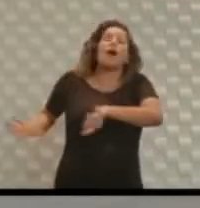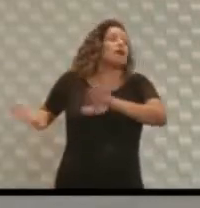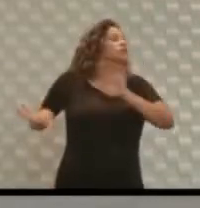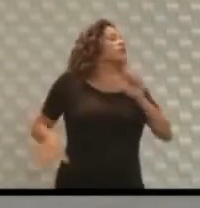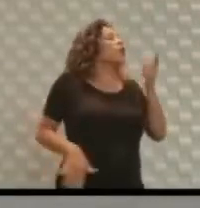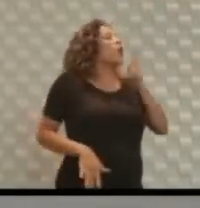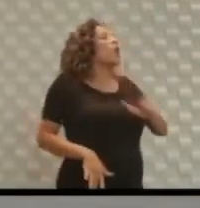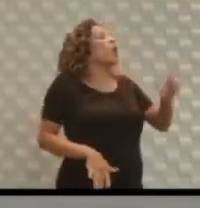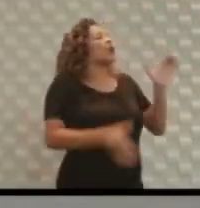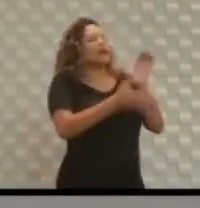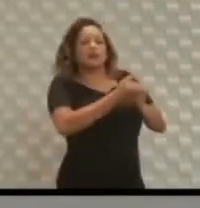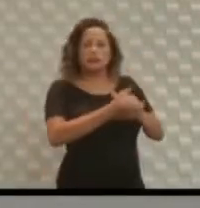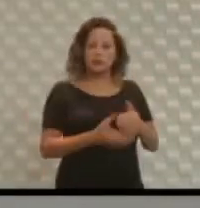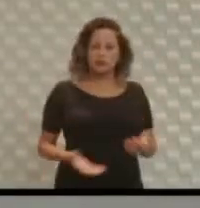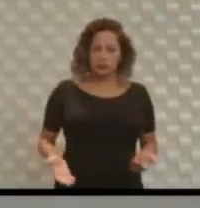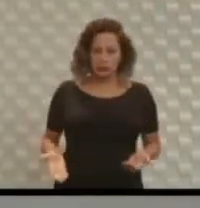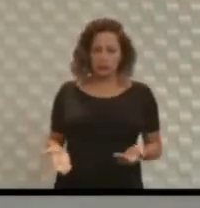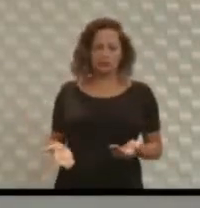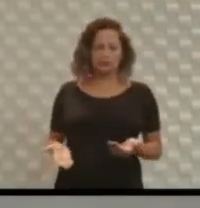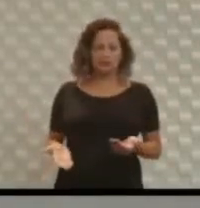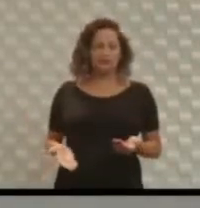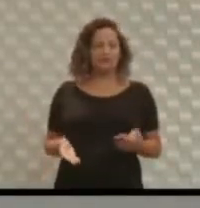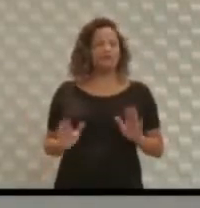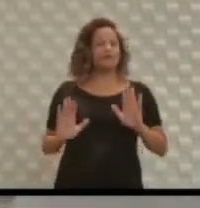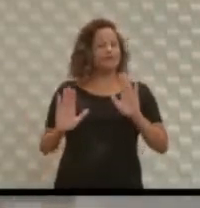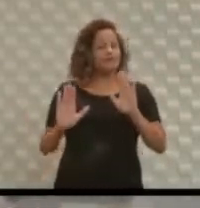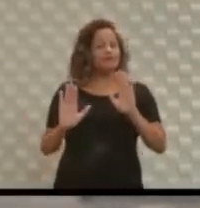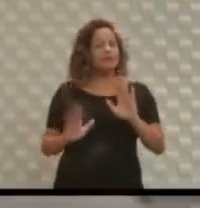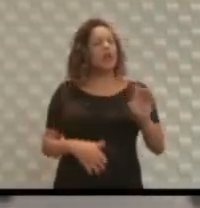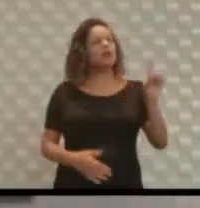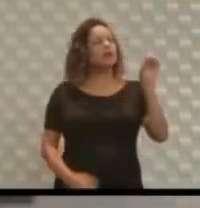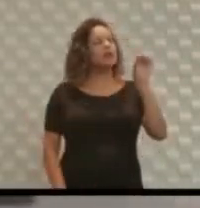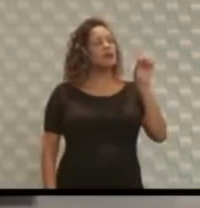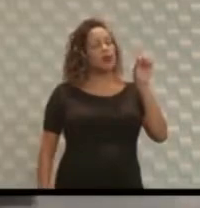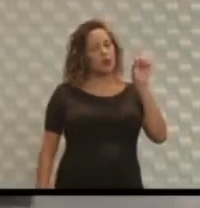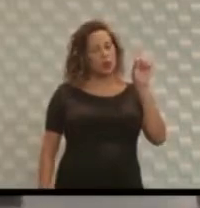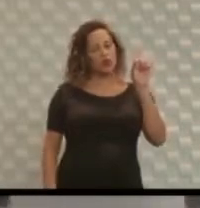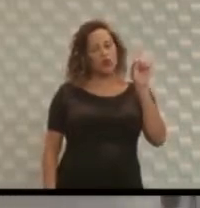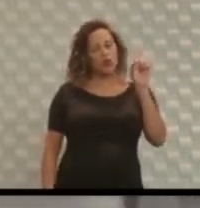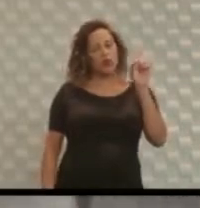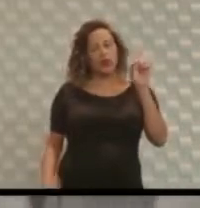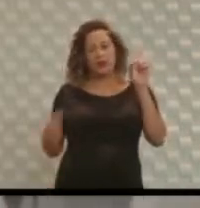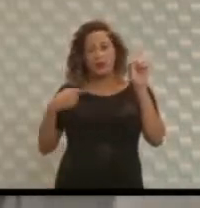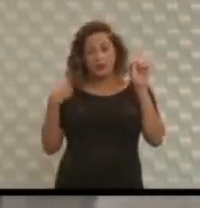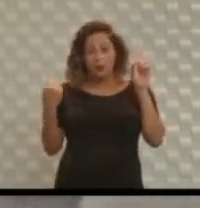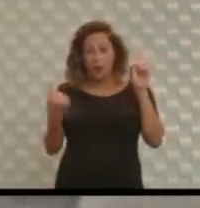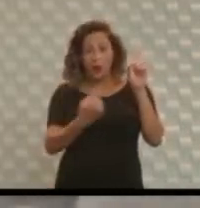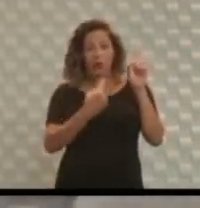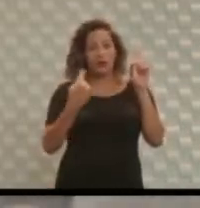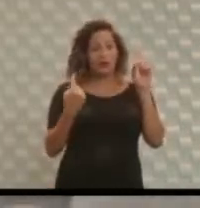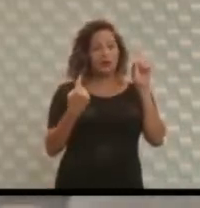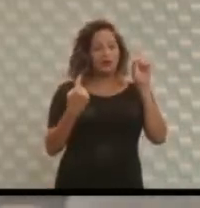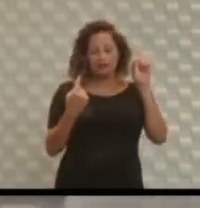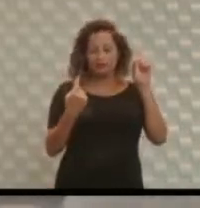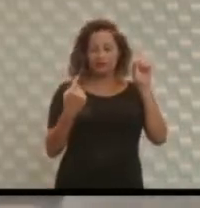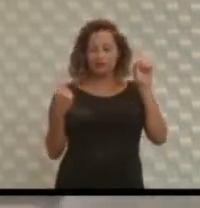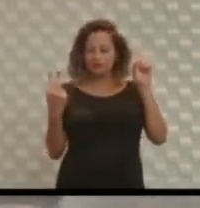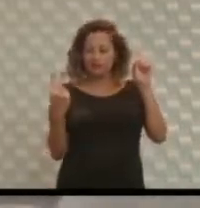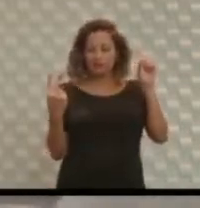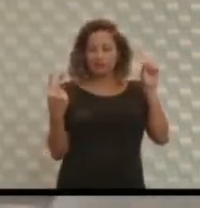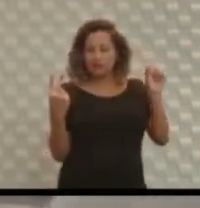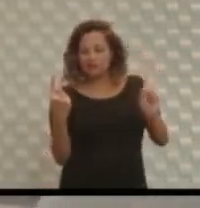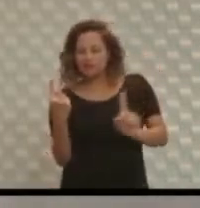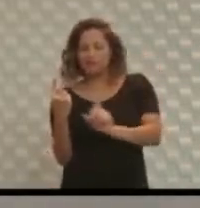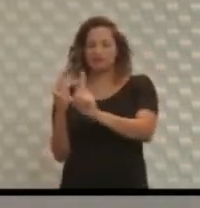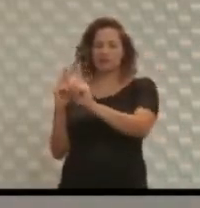Quando Deus em nós traz uma outra concepção, uma outra mentalidade. Eu entro